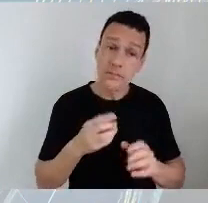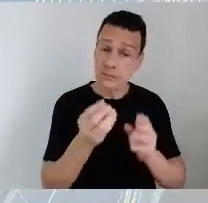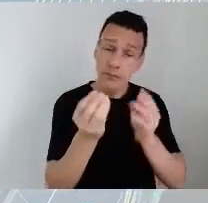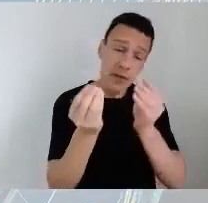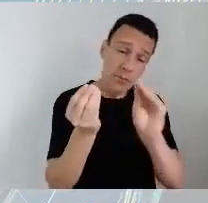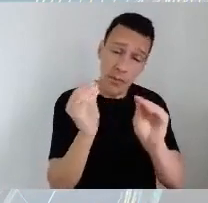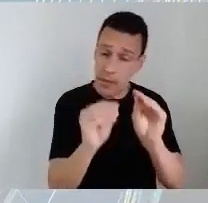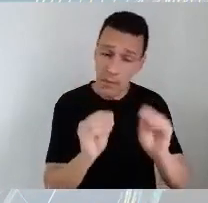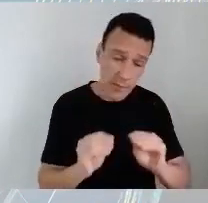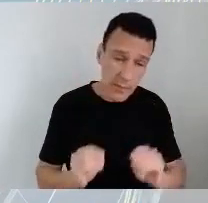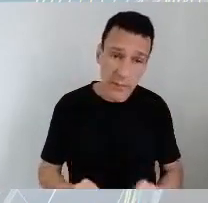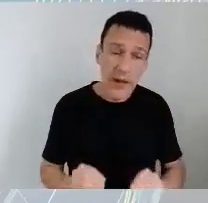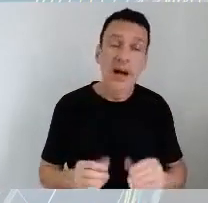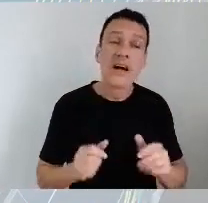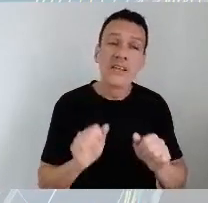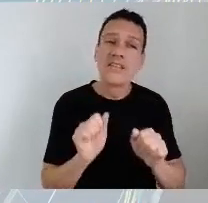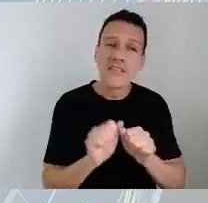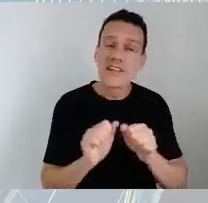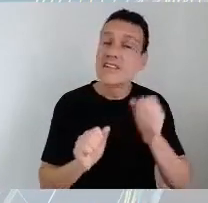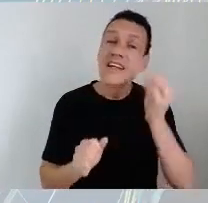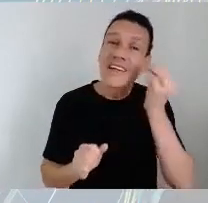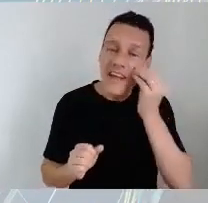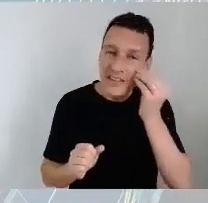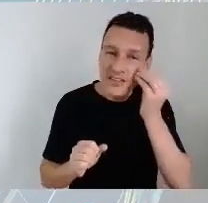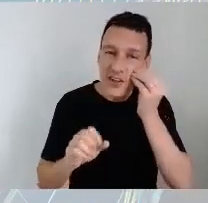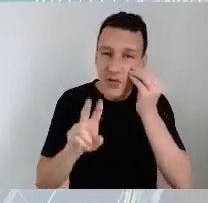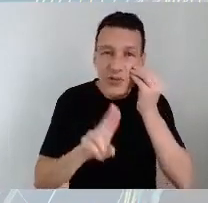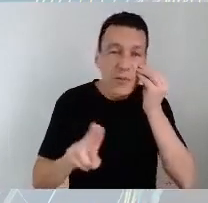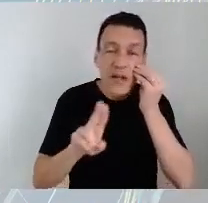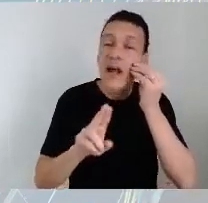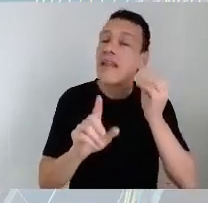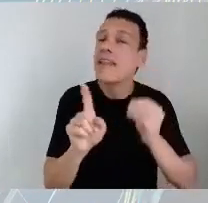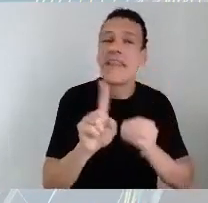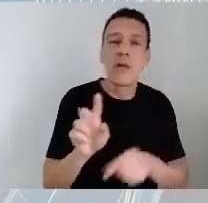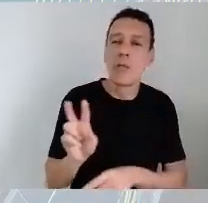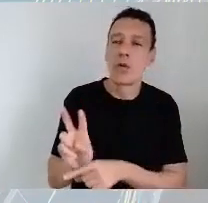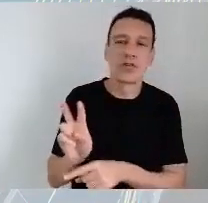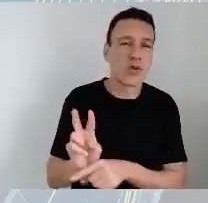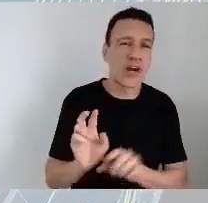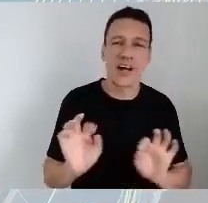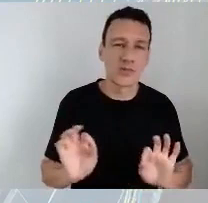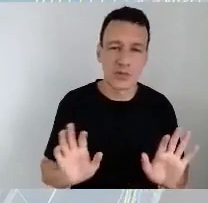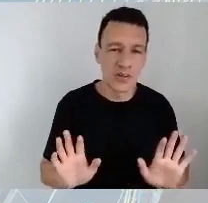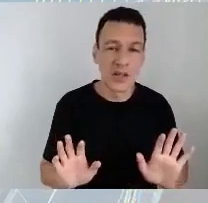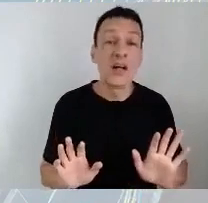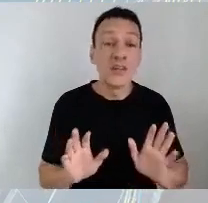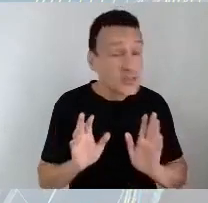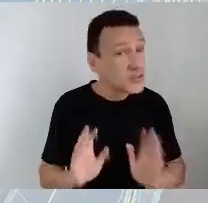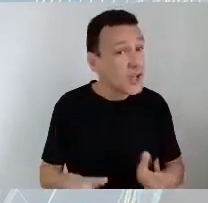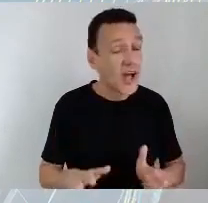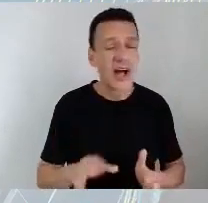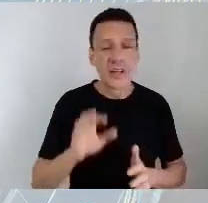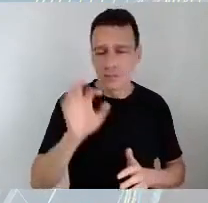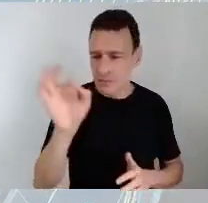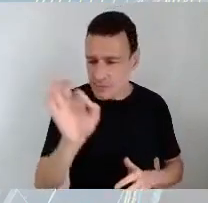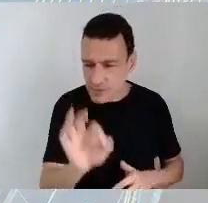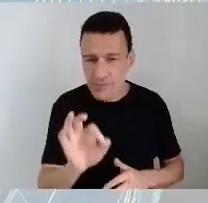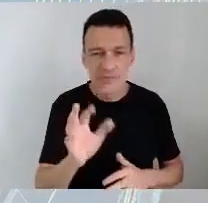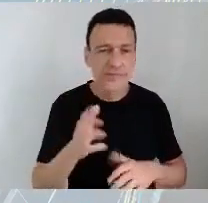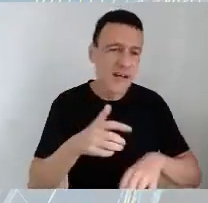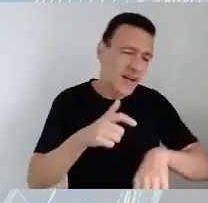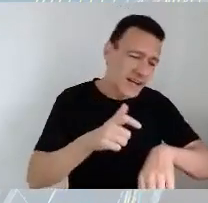de usabilidade não monitorados. E é legal que o Maze ele já traz essas taxas, essas métricas de tempo de